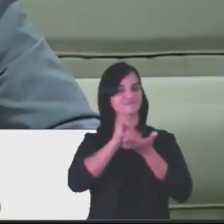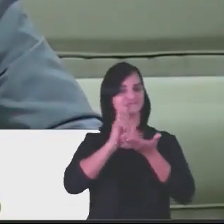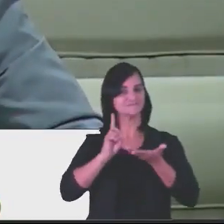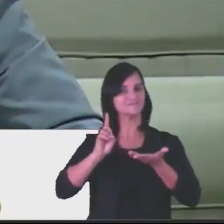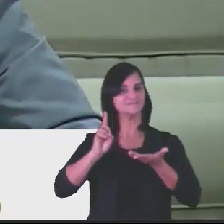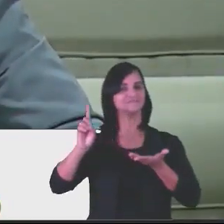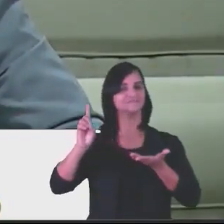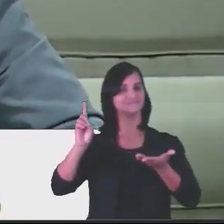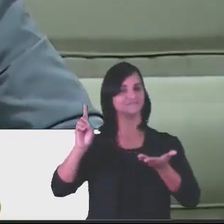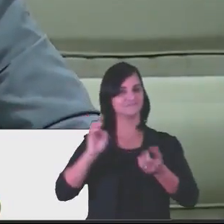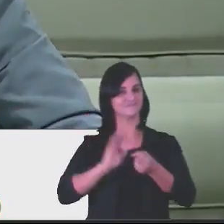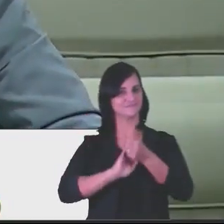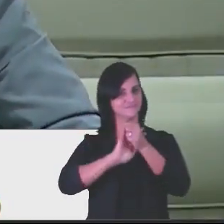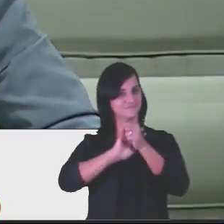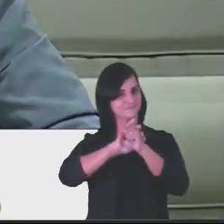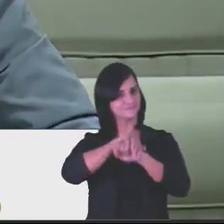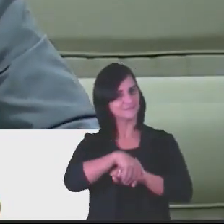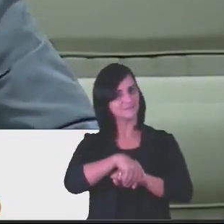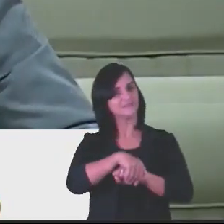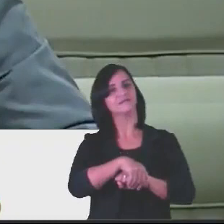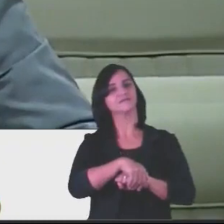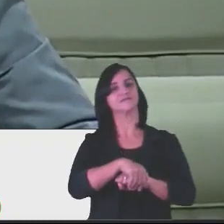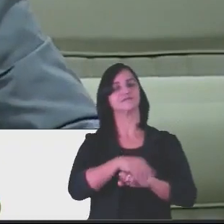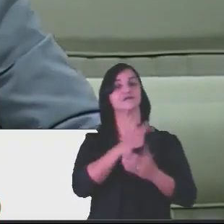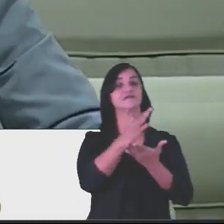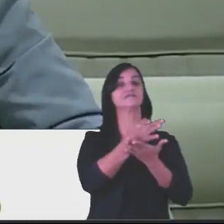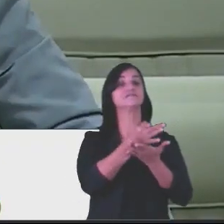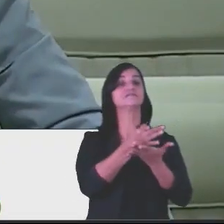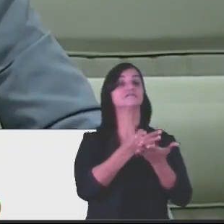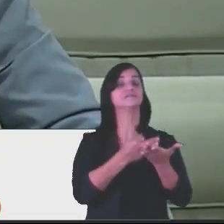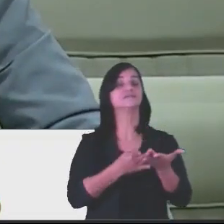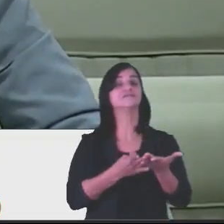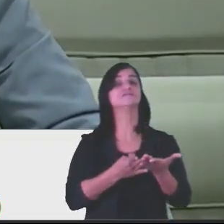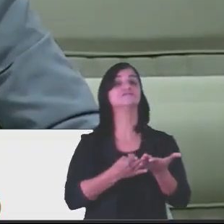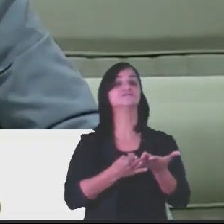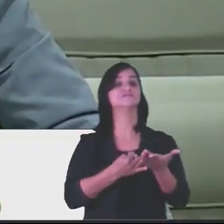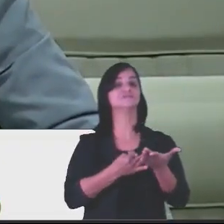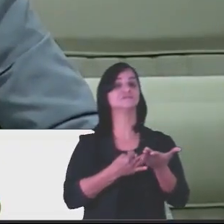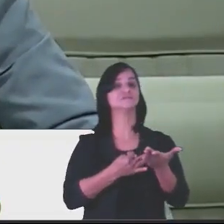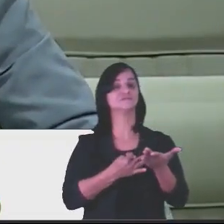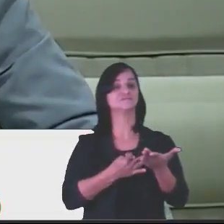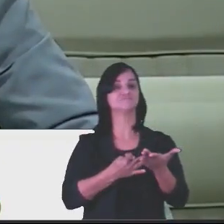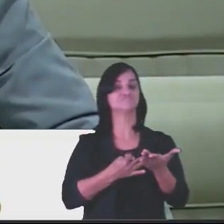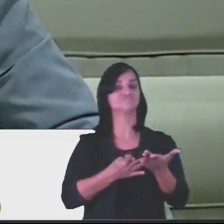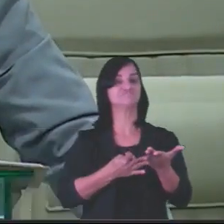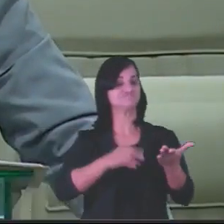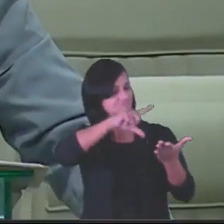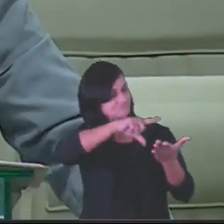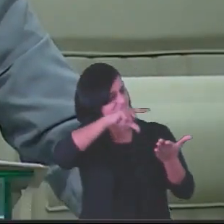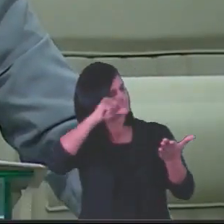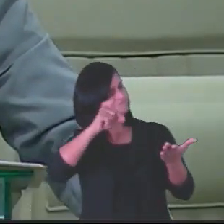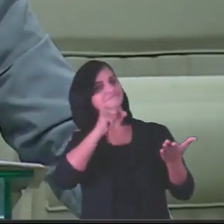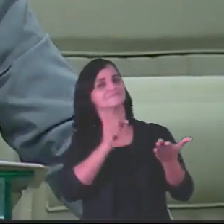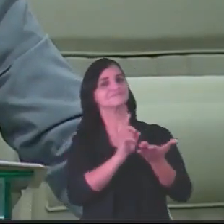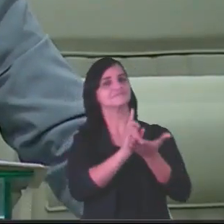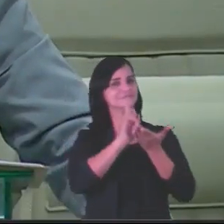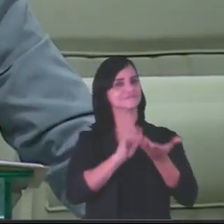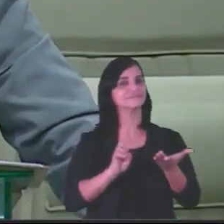noite o texto escolhido o sagrado das escrituras